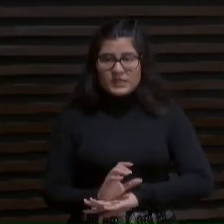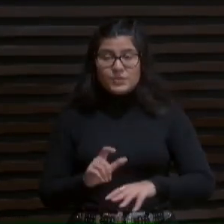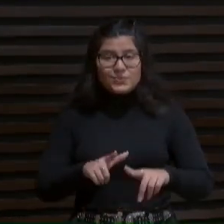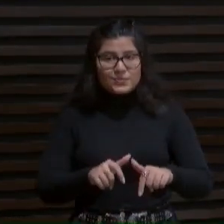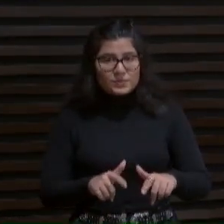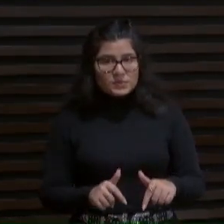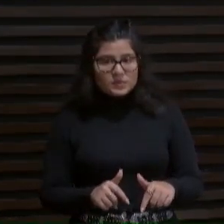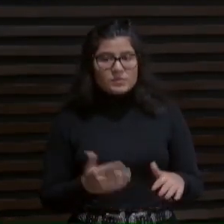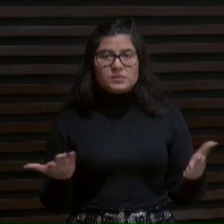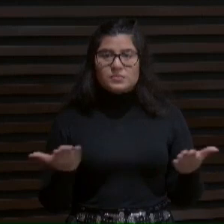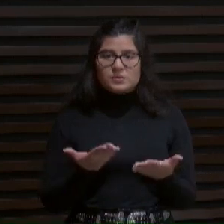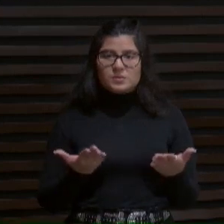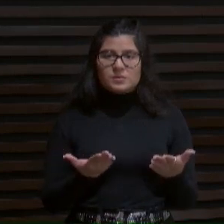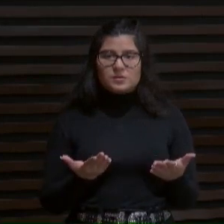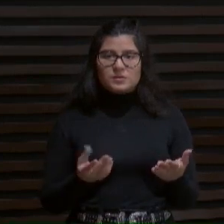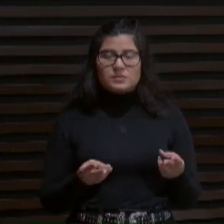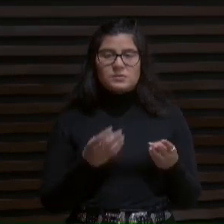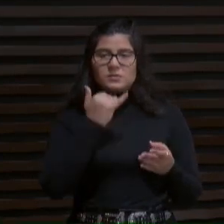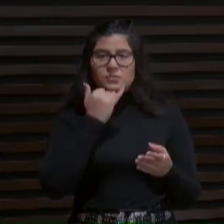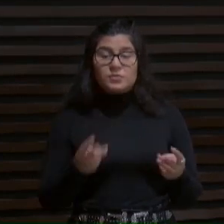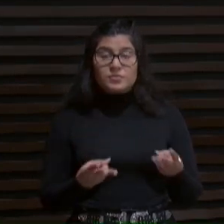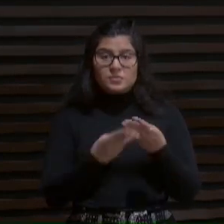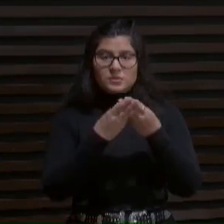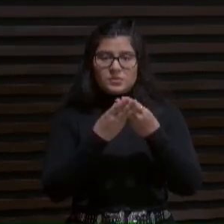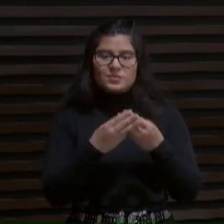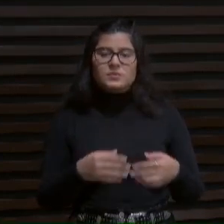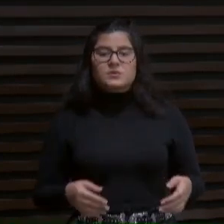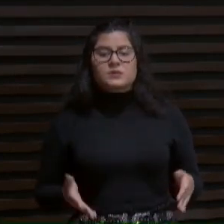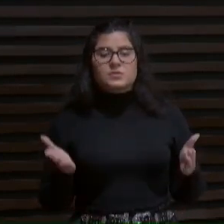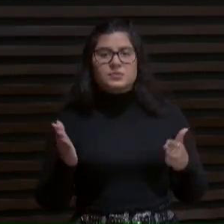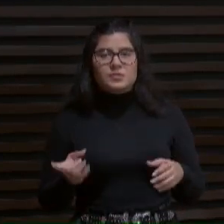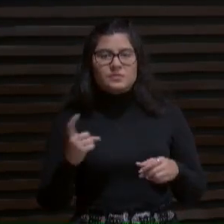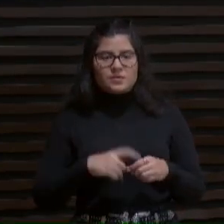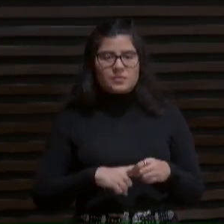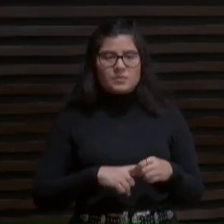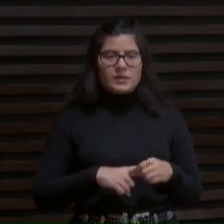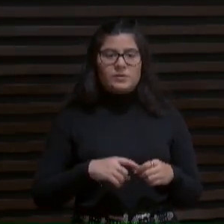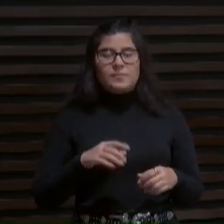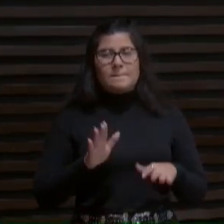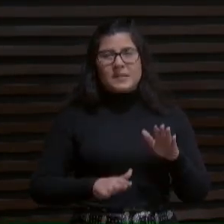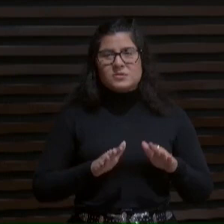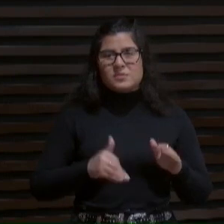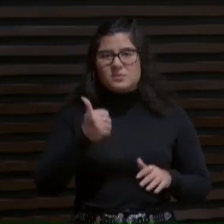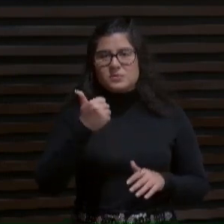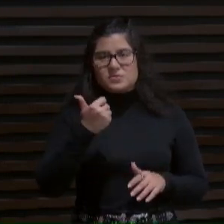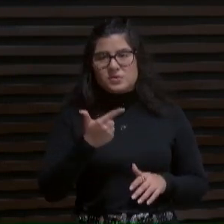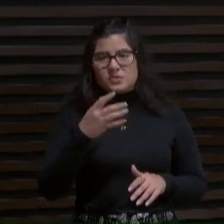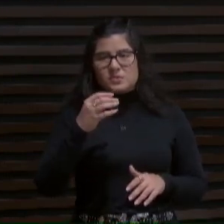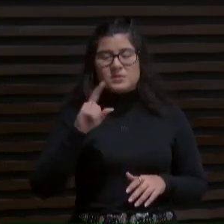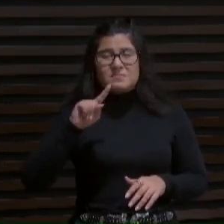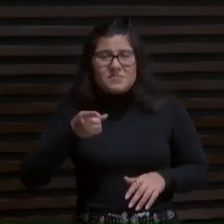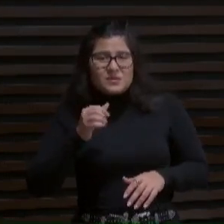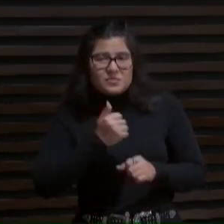lá na terra de Israel, para onde voltaram em 1948, depois de ficarem quase 2000 anos no exílio, depois